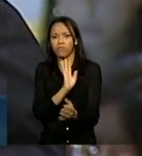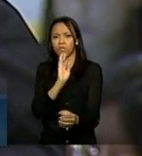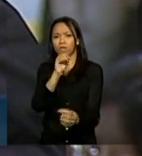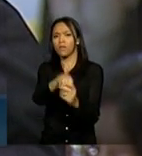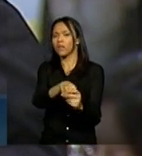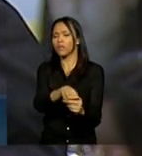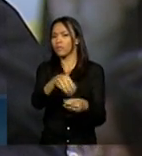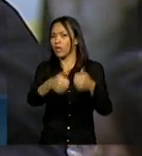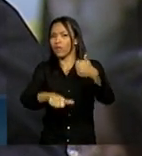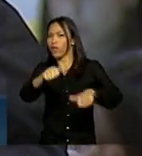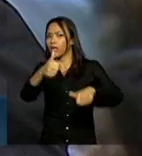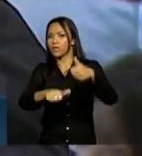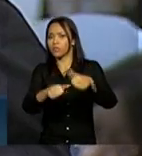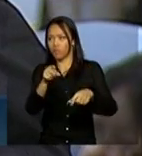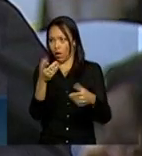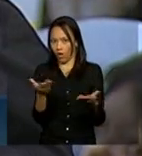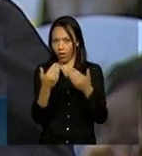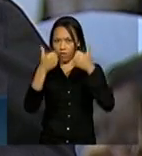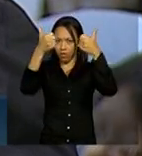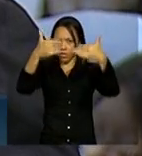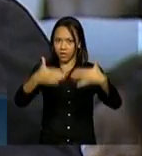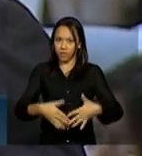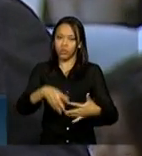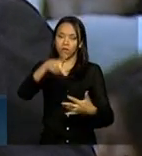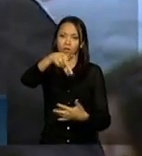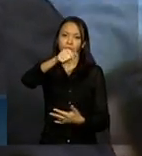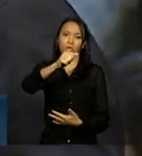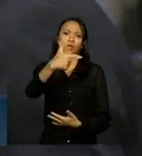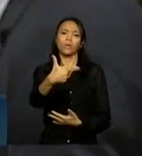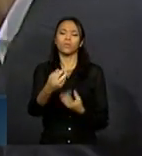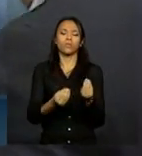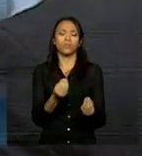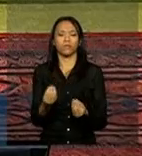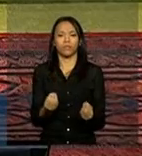Os senhores já imaginam concretamente alguma data para o leilão? Obrigado.